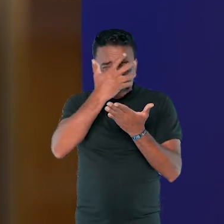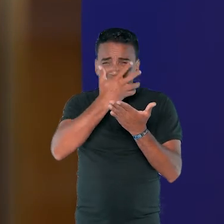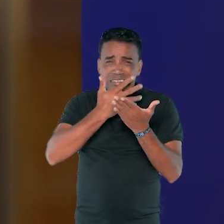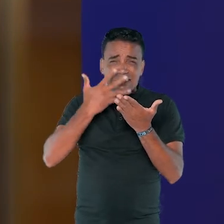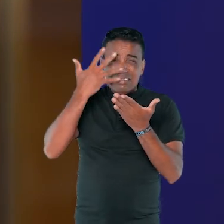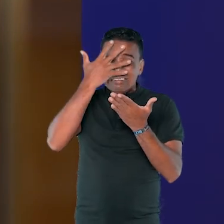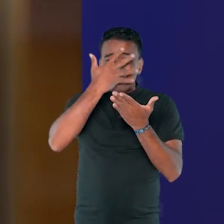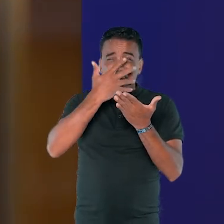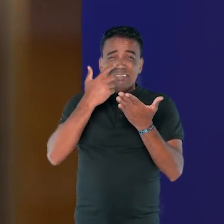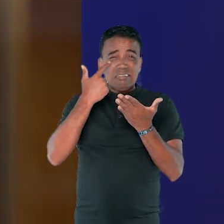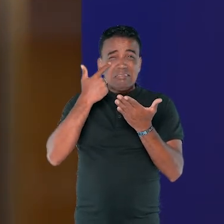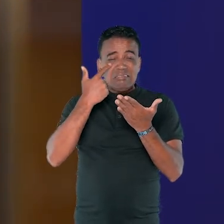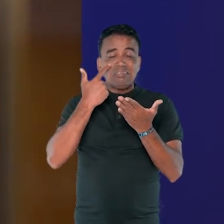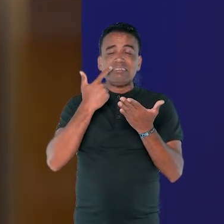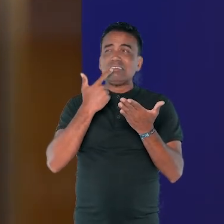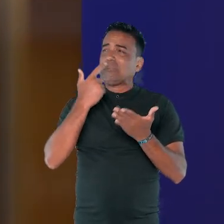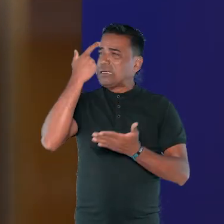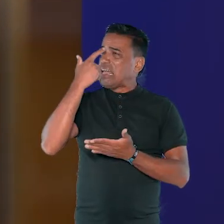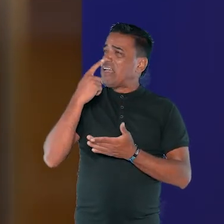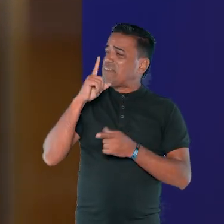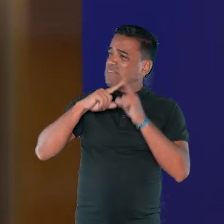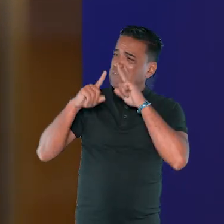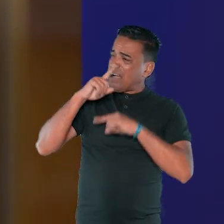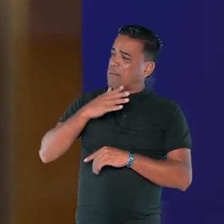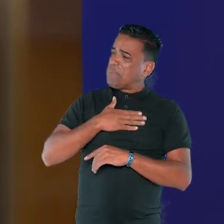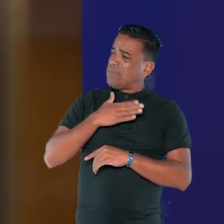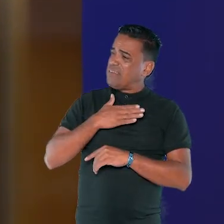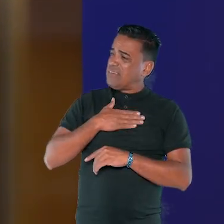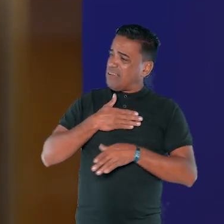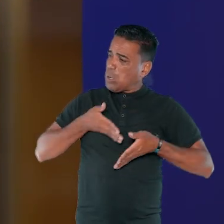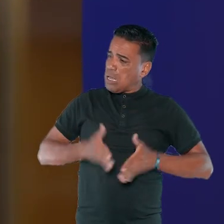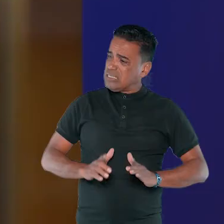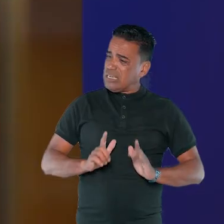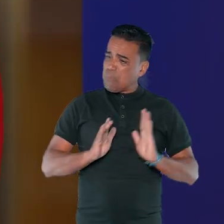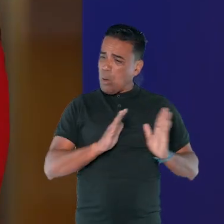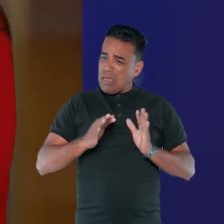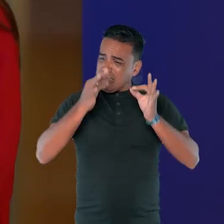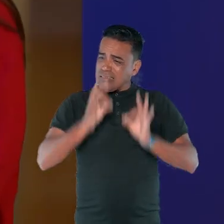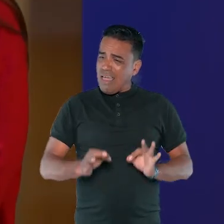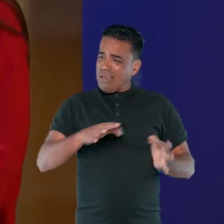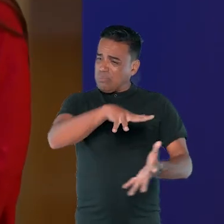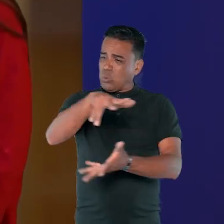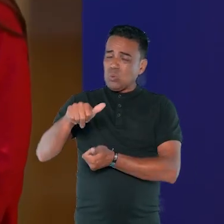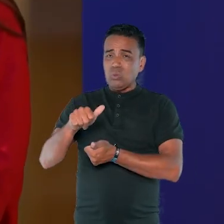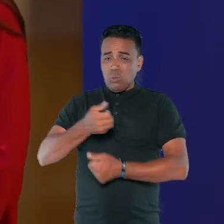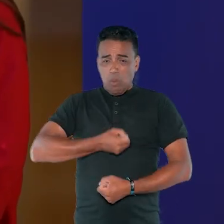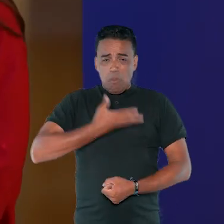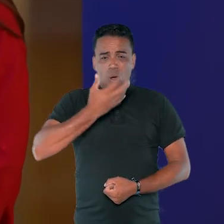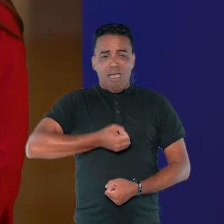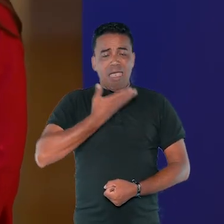Já pensei, é erro meu. Não nasci no tempo certo. Em vez de um poeta crente, sou